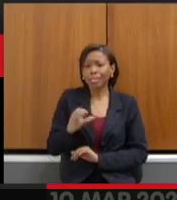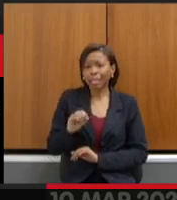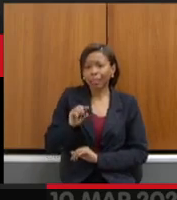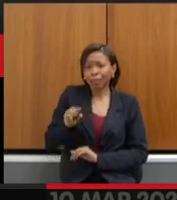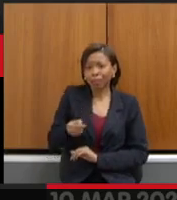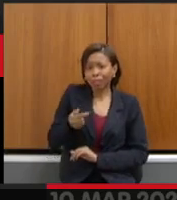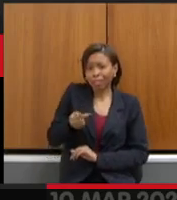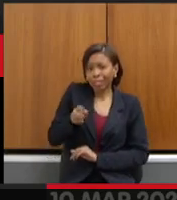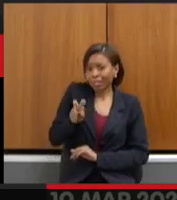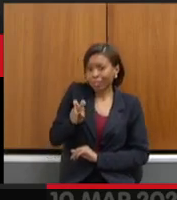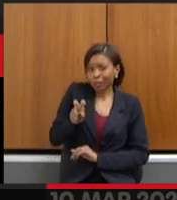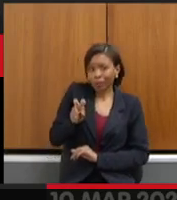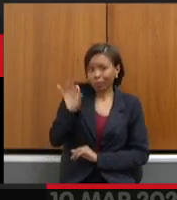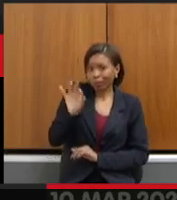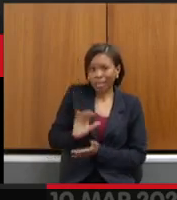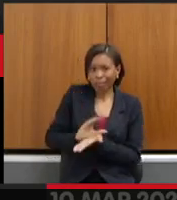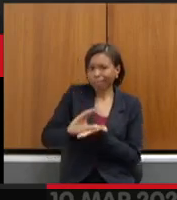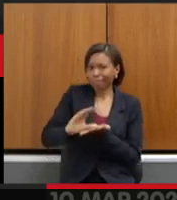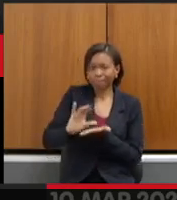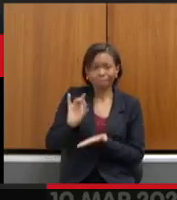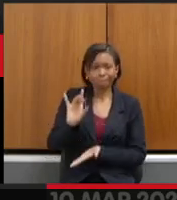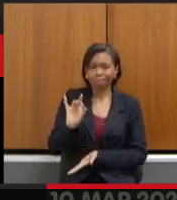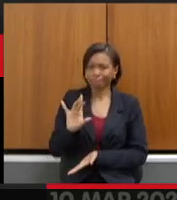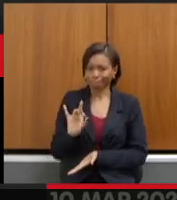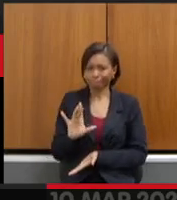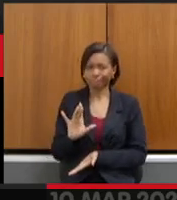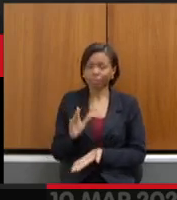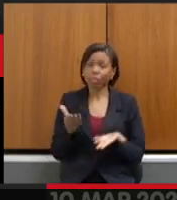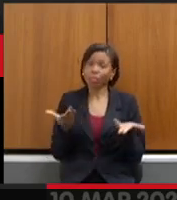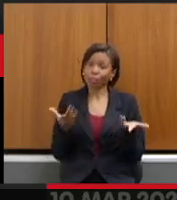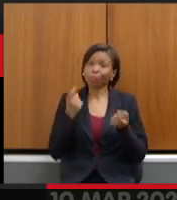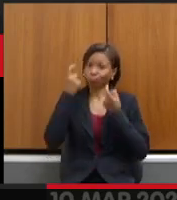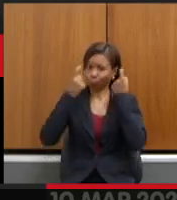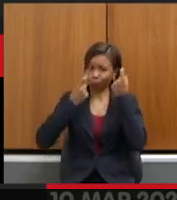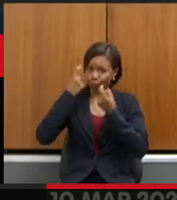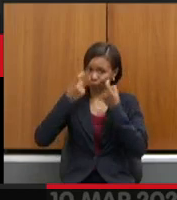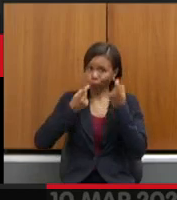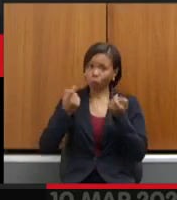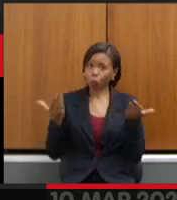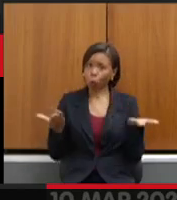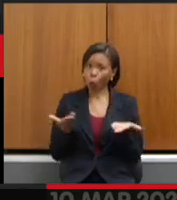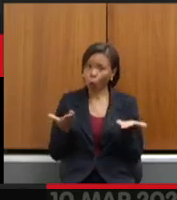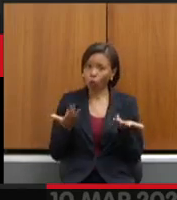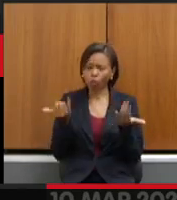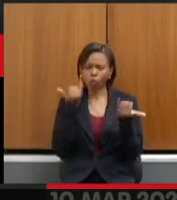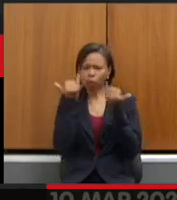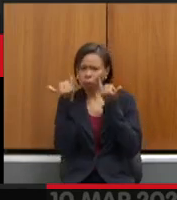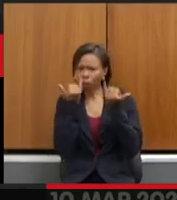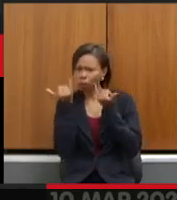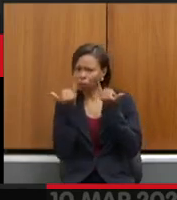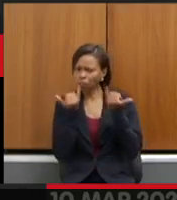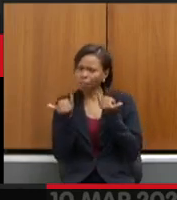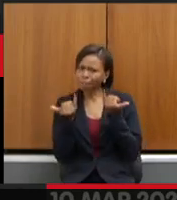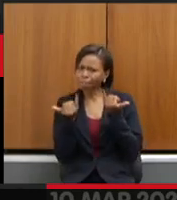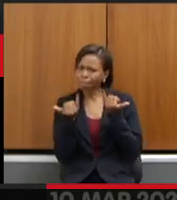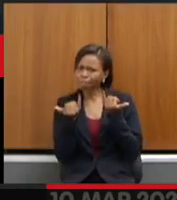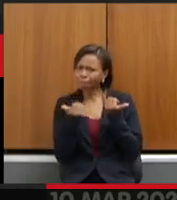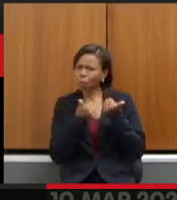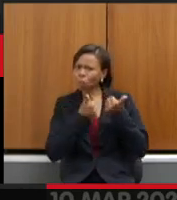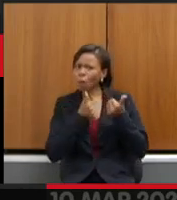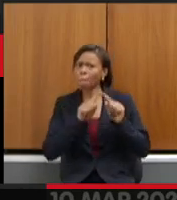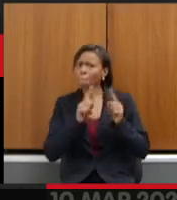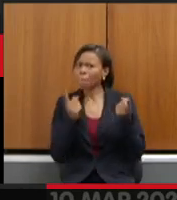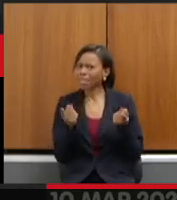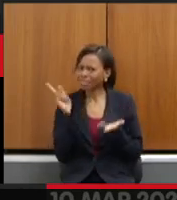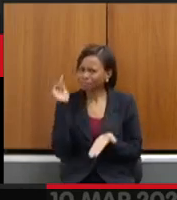então nos preocupa porque os dados trazidos hoje aqui ele sal eh robustos né mas na prática e